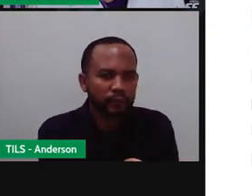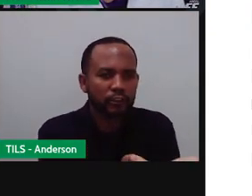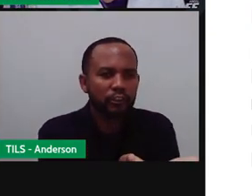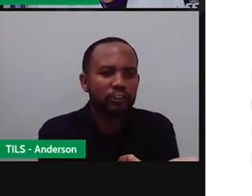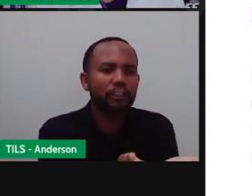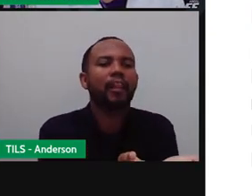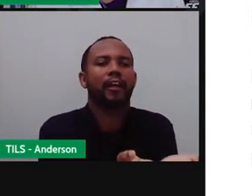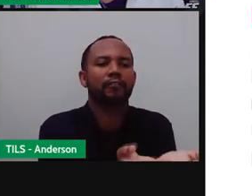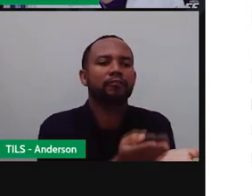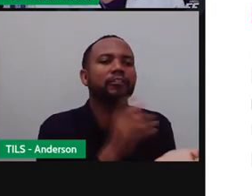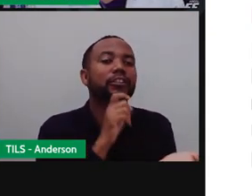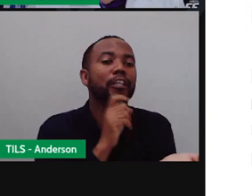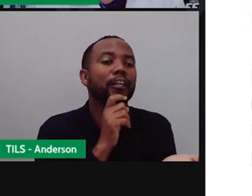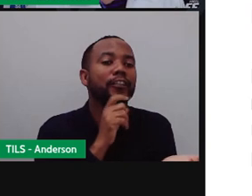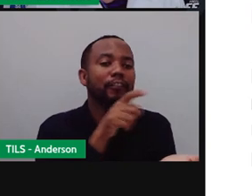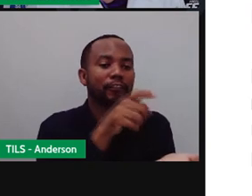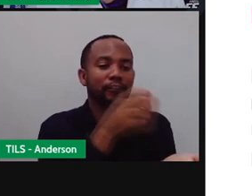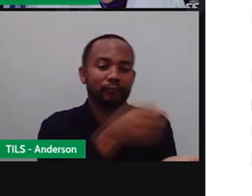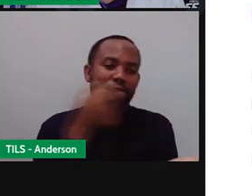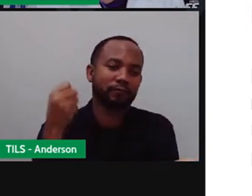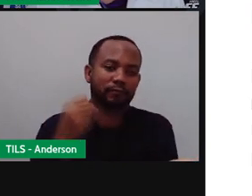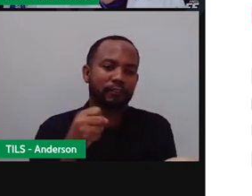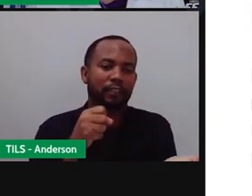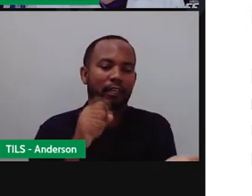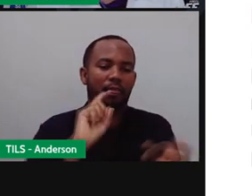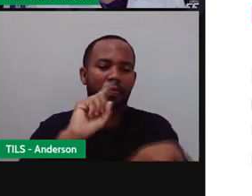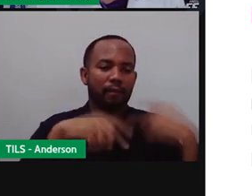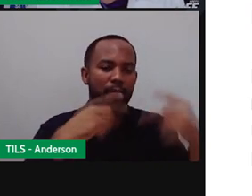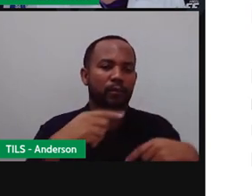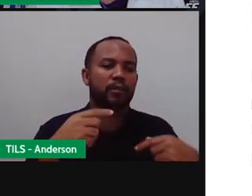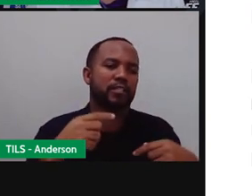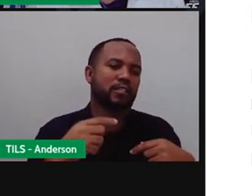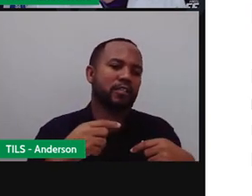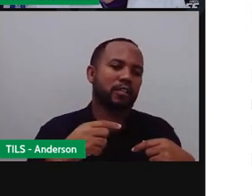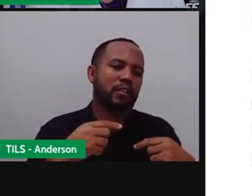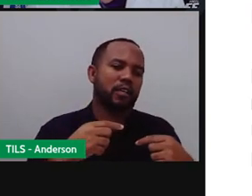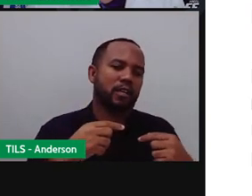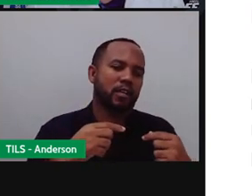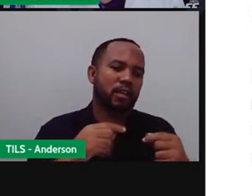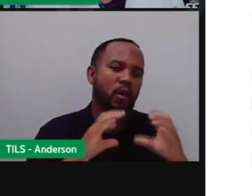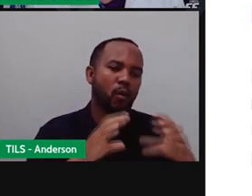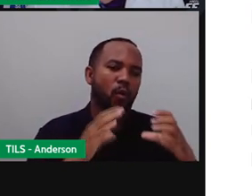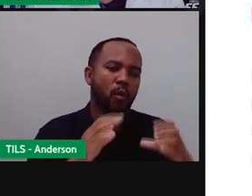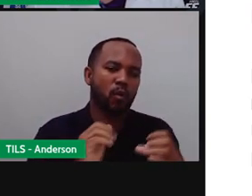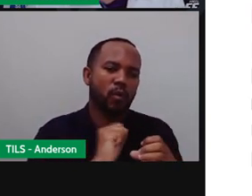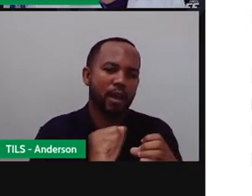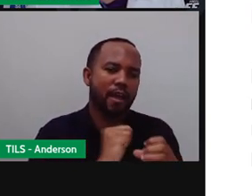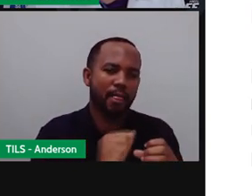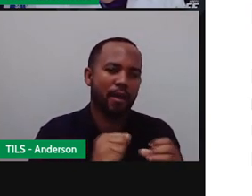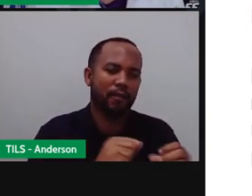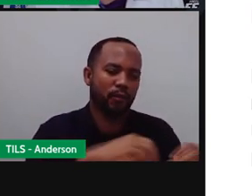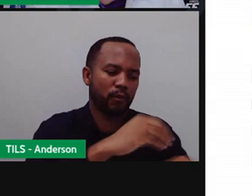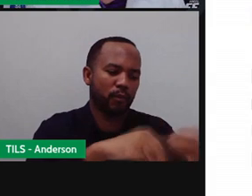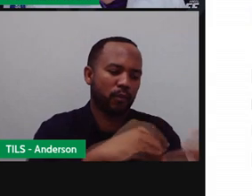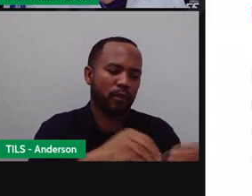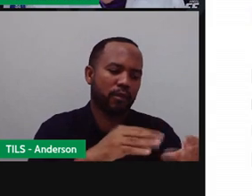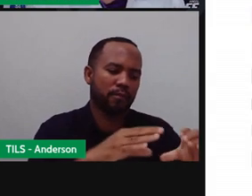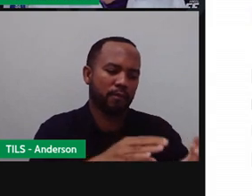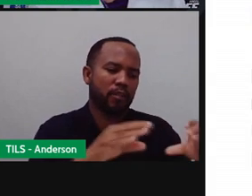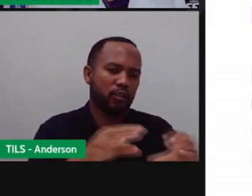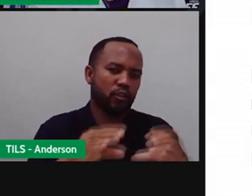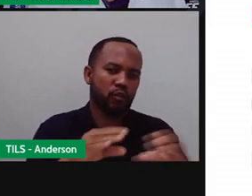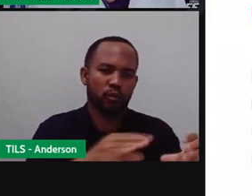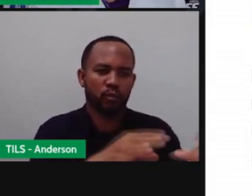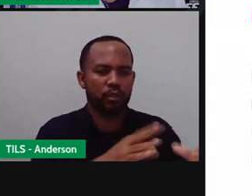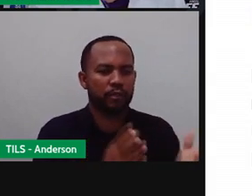em tiras e depois passe no coco ralado. Não é isso? Então, provavelmente aí dessas 500 gramas de coco